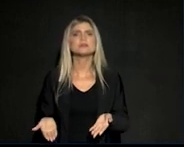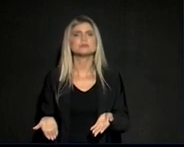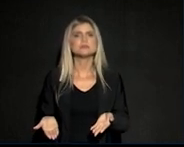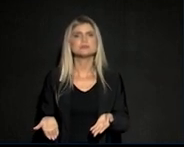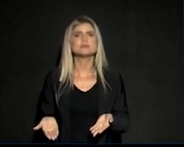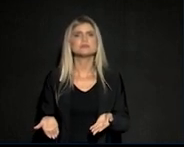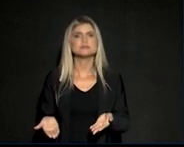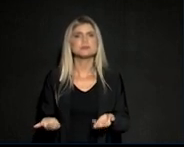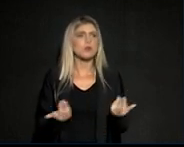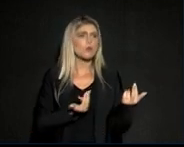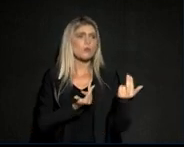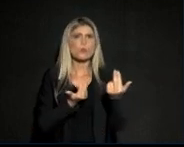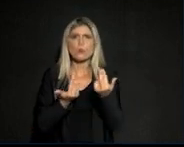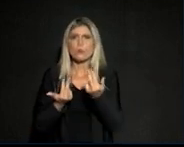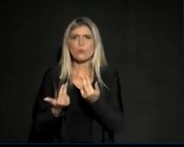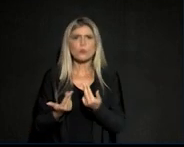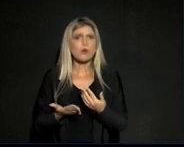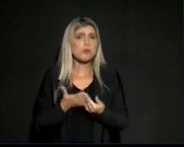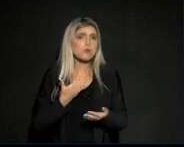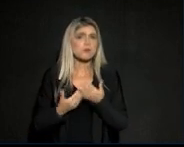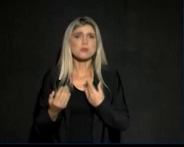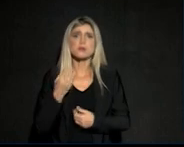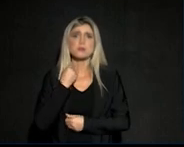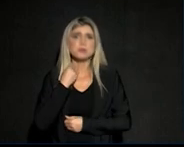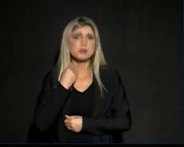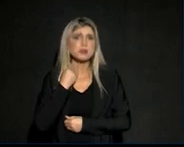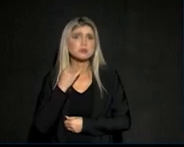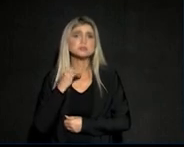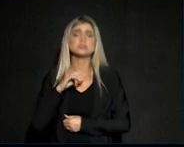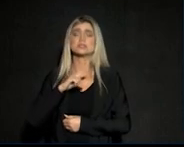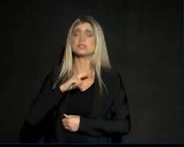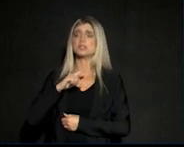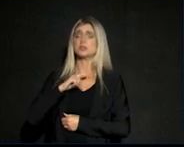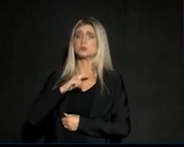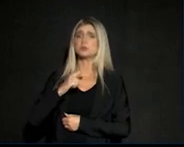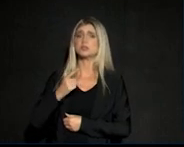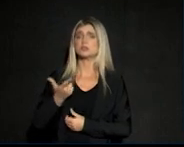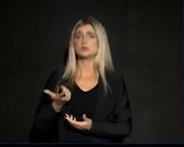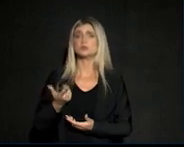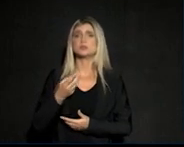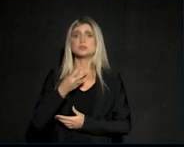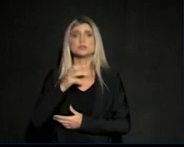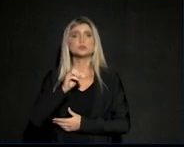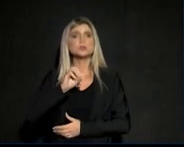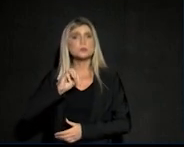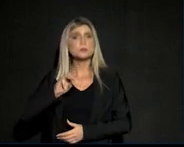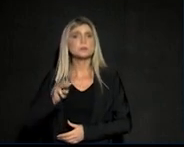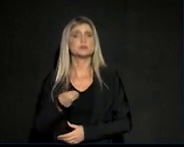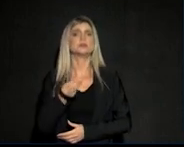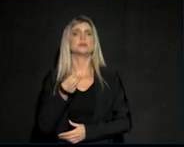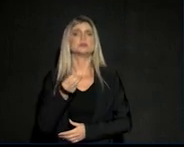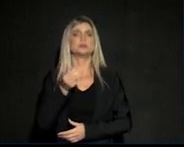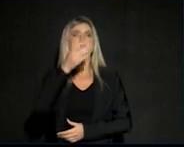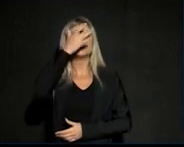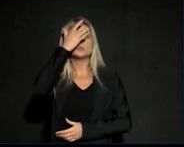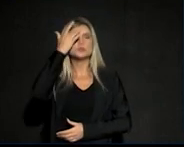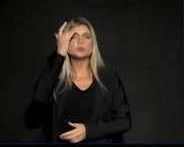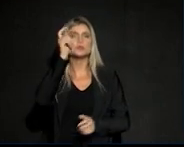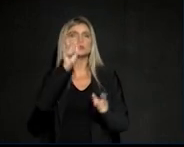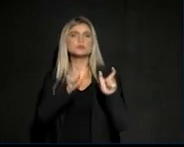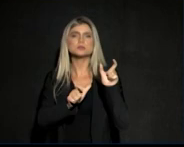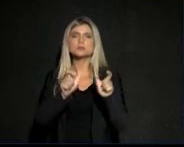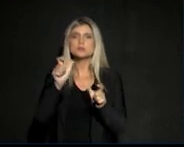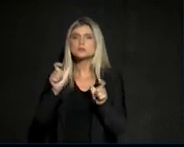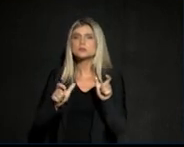vale para caixa na base da pirâmide do seu bancárias de 38 milhões de pessoas hoje e mais as 20 milhões de pessoas